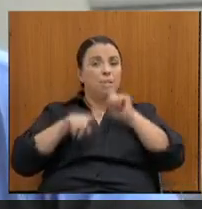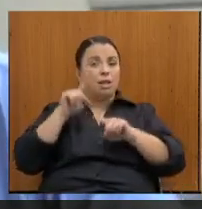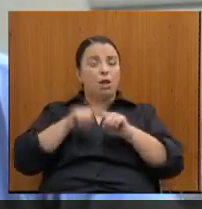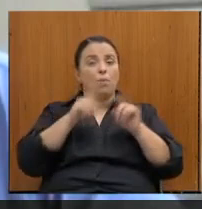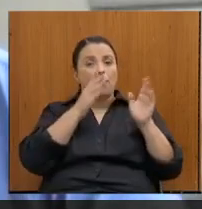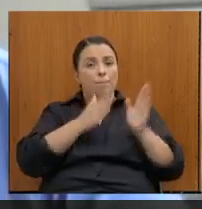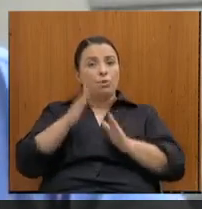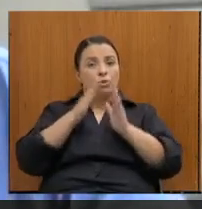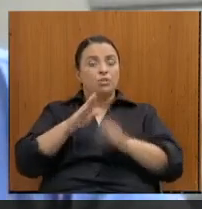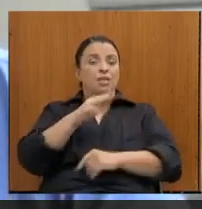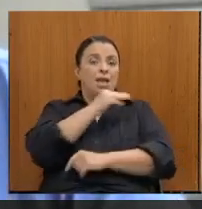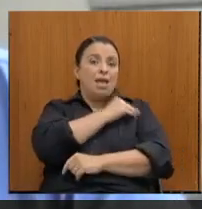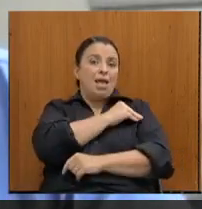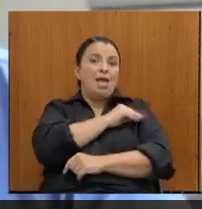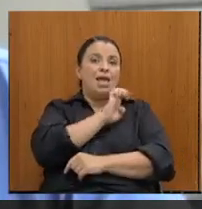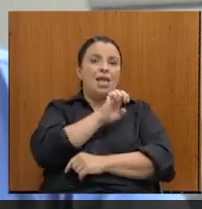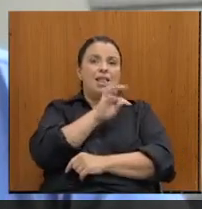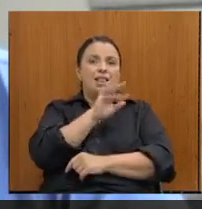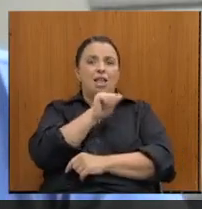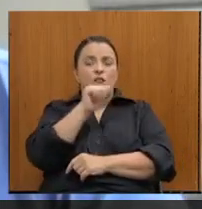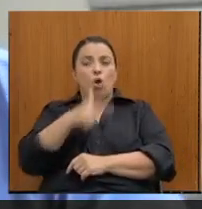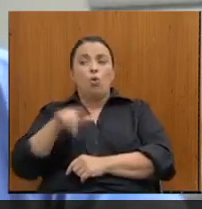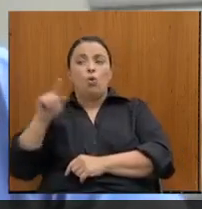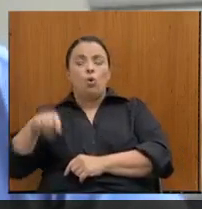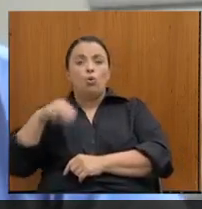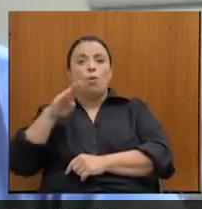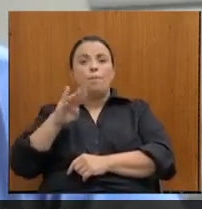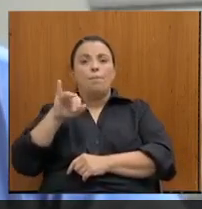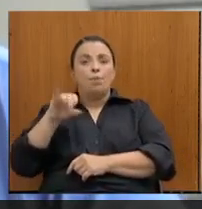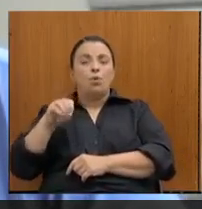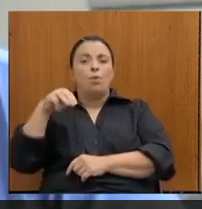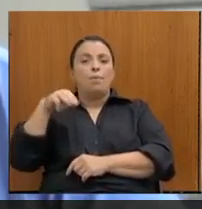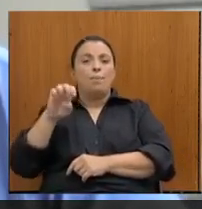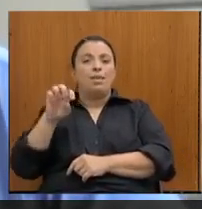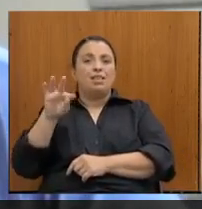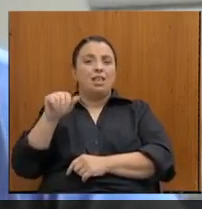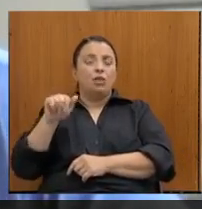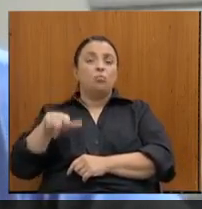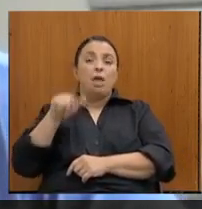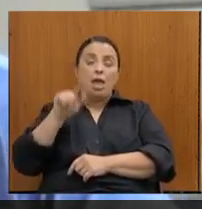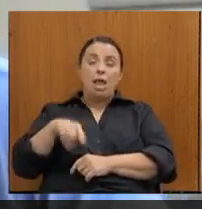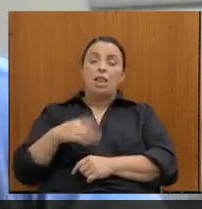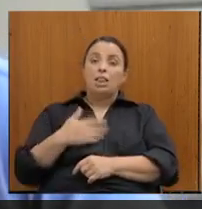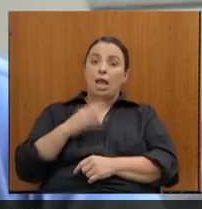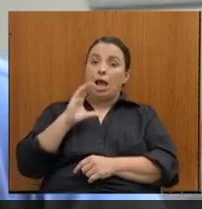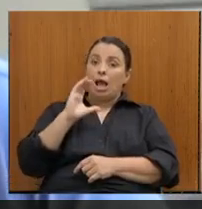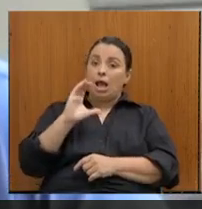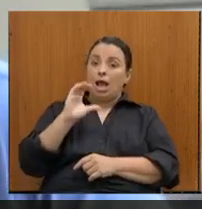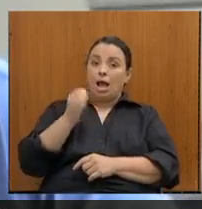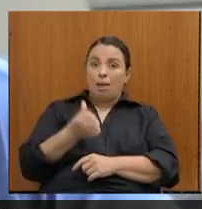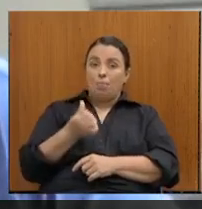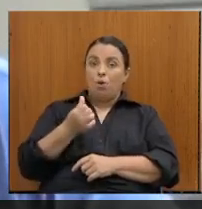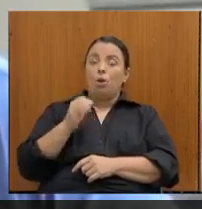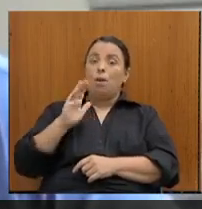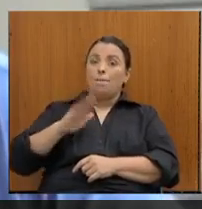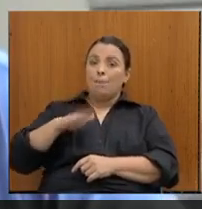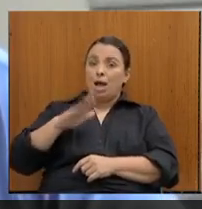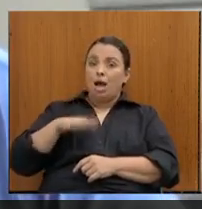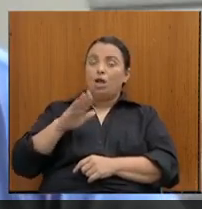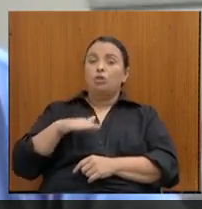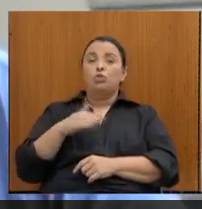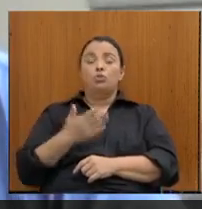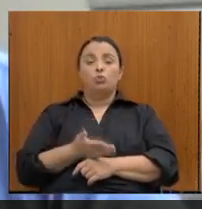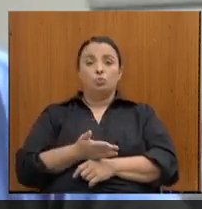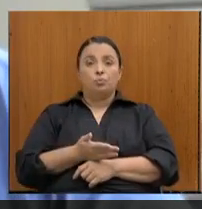também biometano é embaixo pegada de carbono hoje tente ficado sob a ótica do menor Mobil